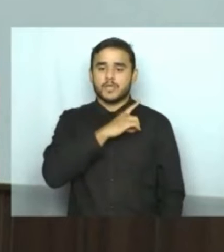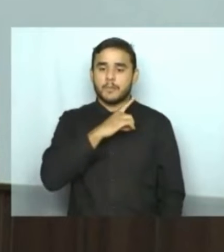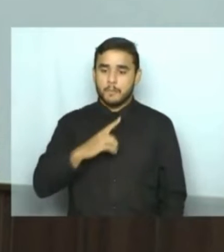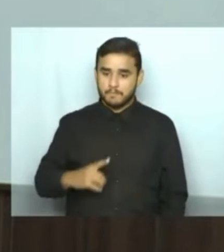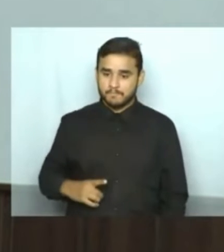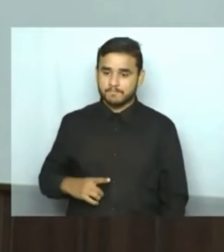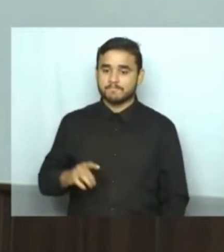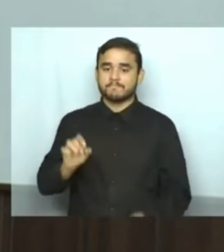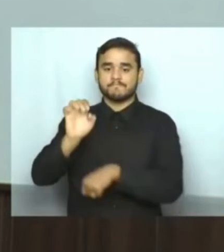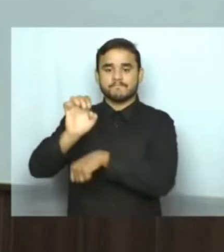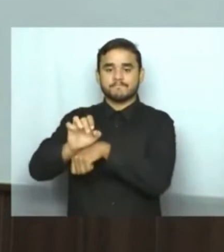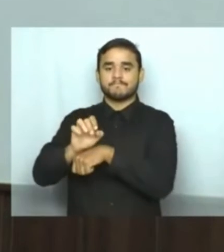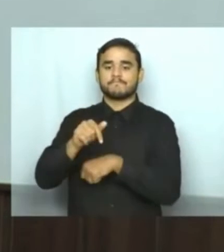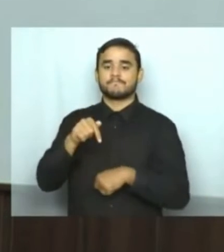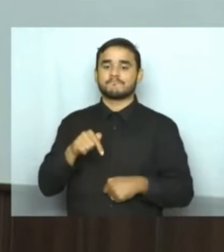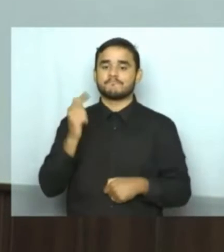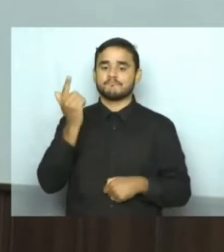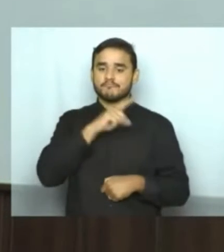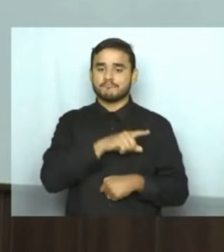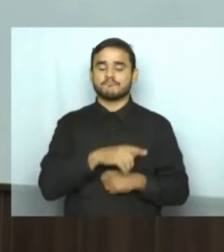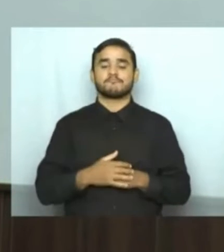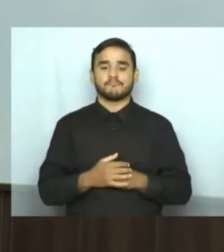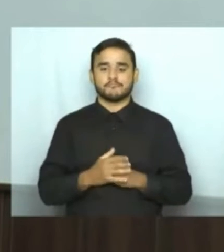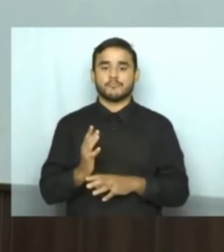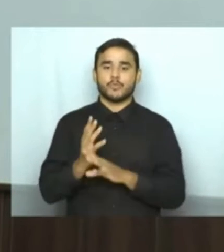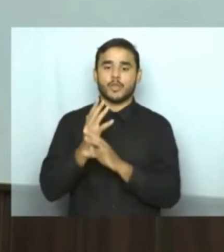eleger deputado estadual. Foram